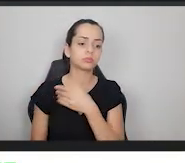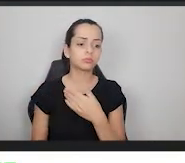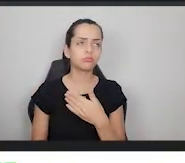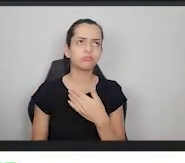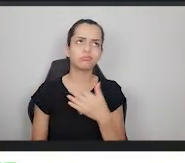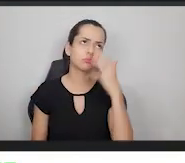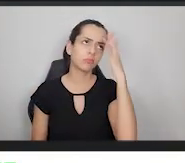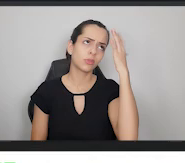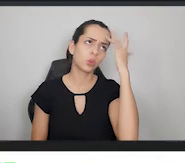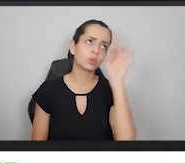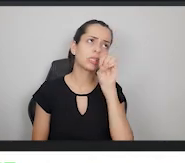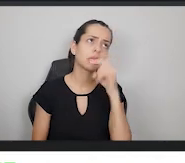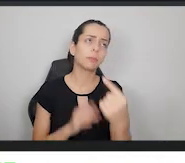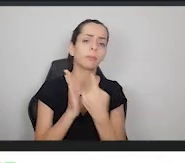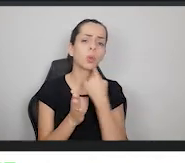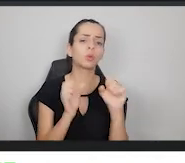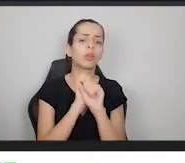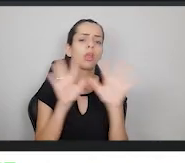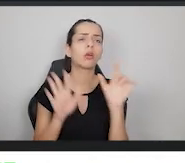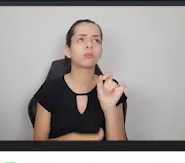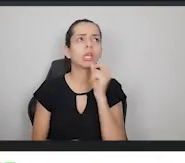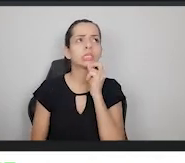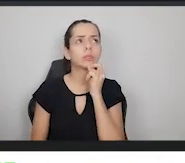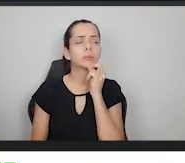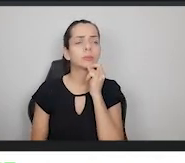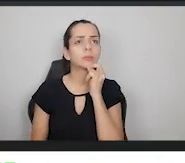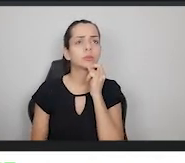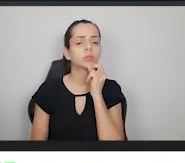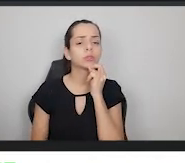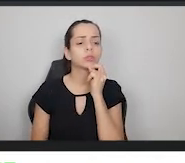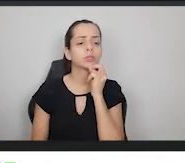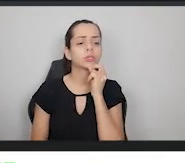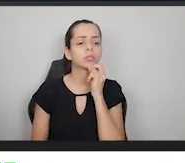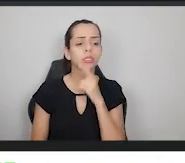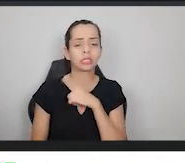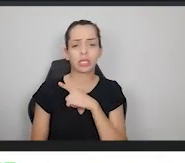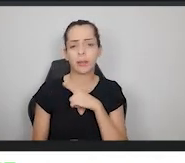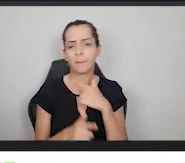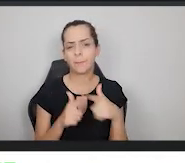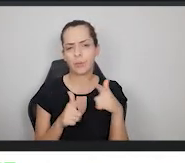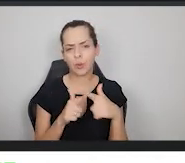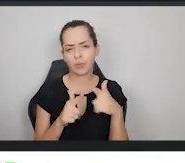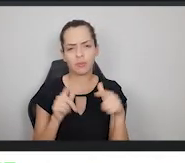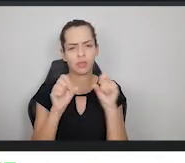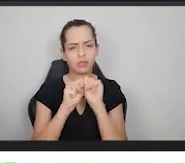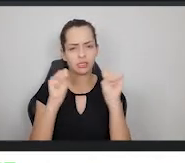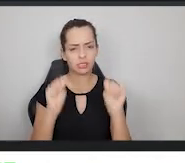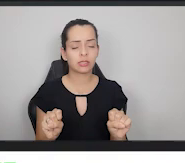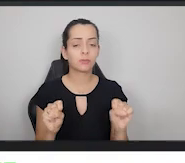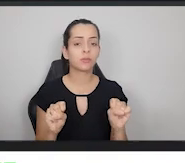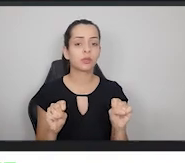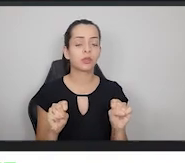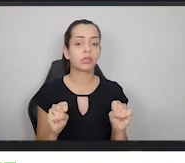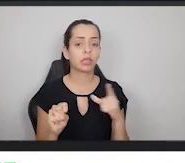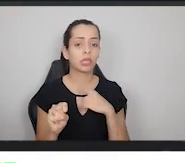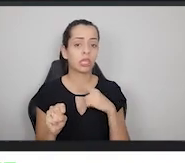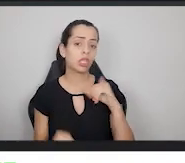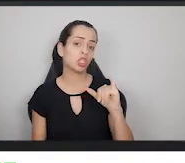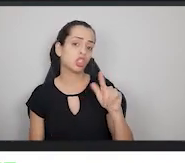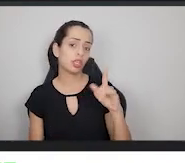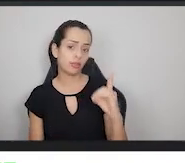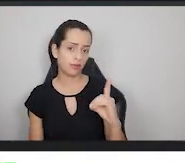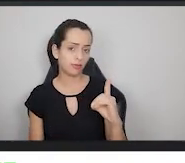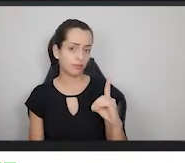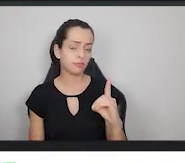Tem. Na verdade, existe o mesmo monitoramento de qualidade que é dado para